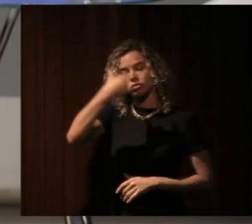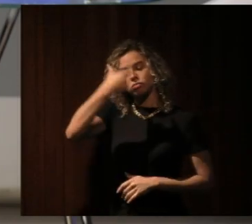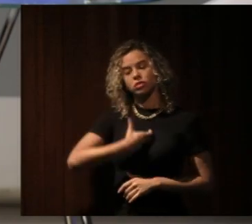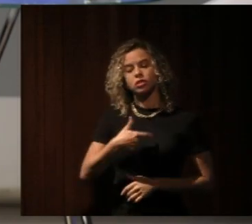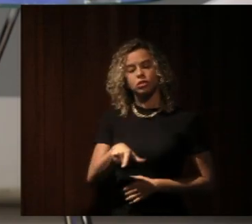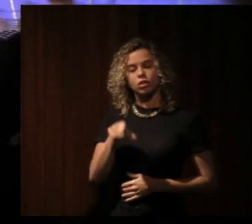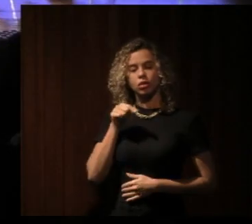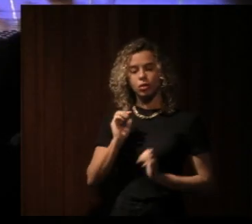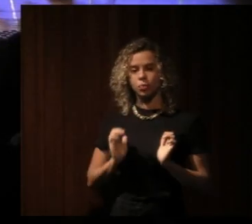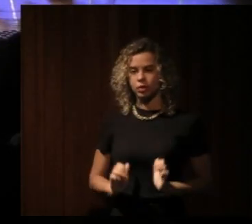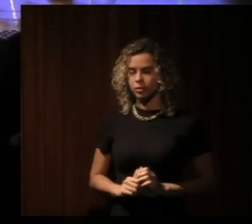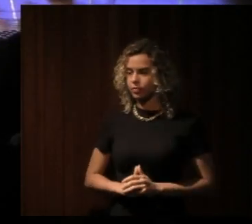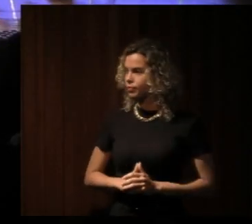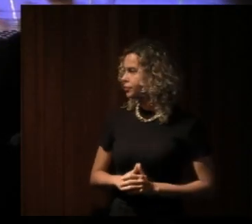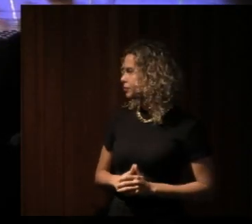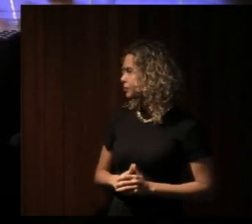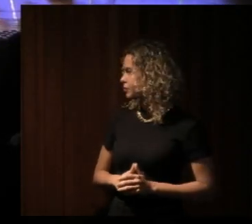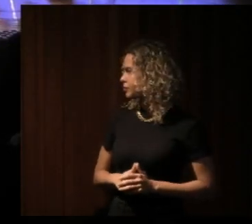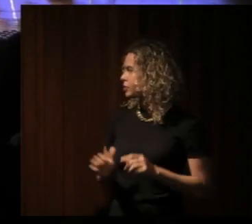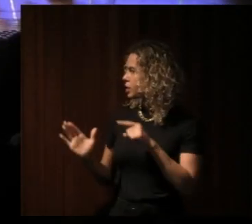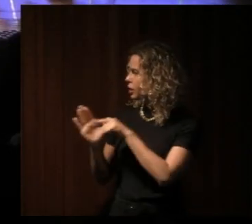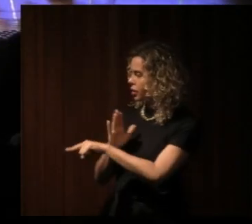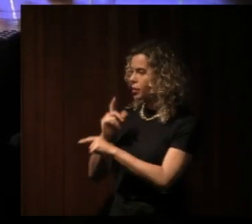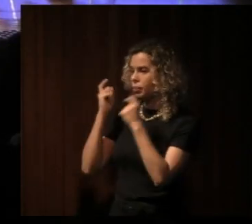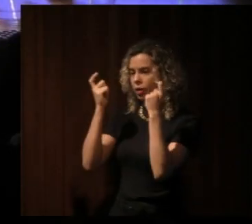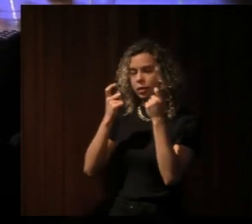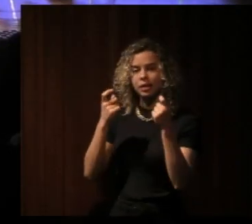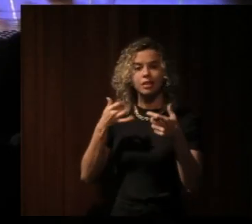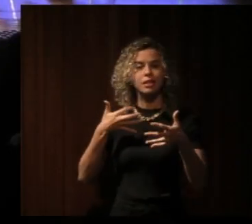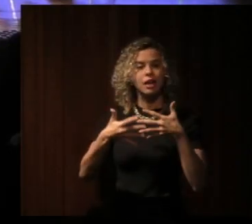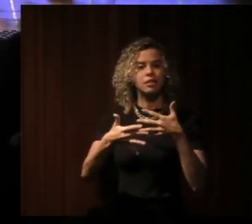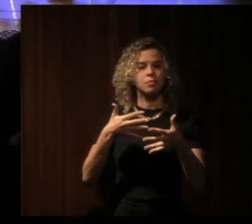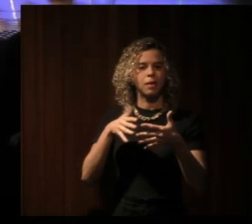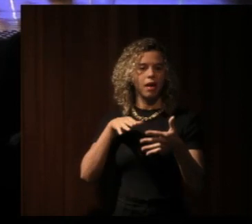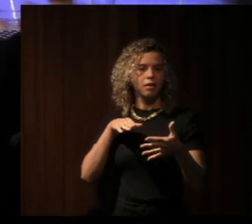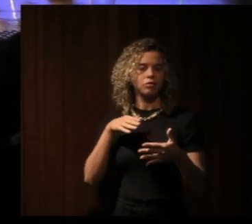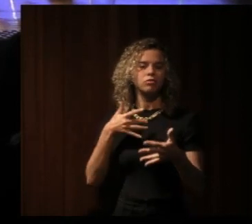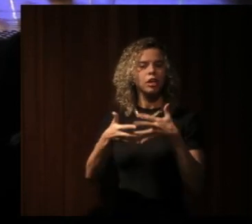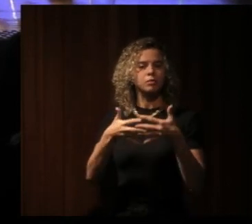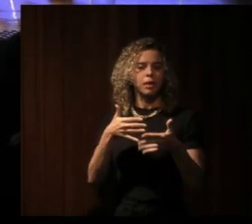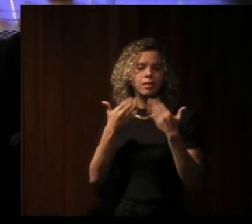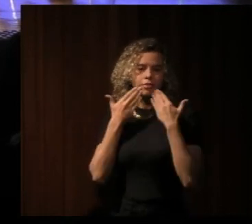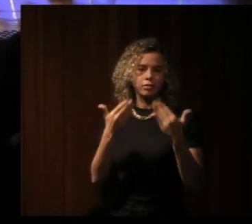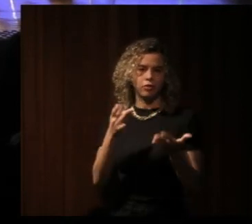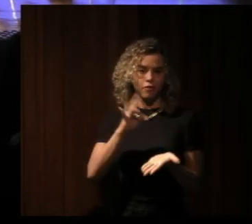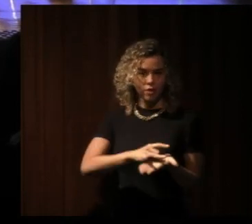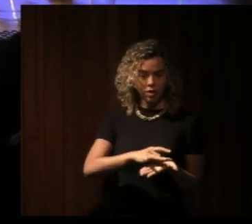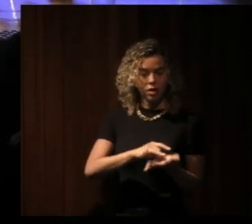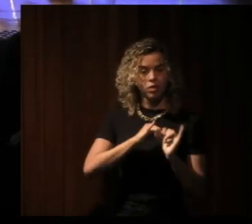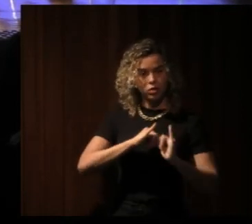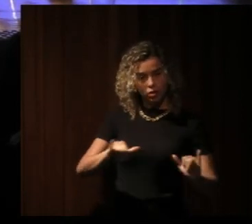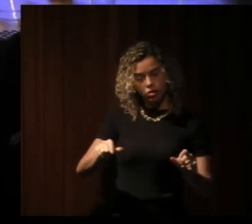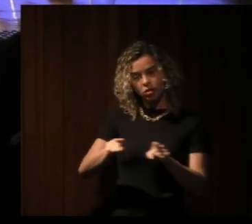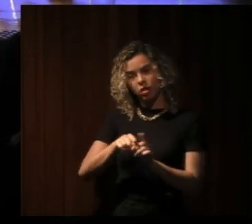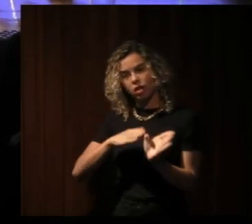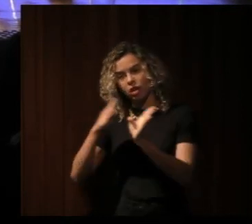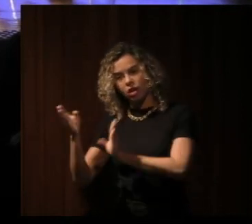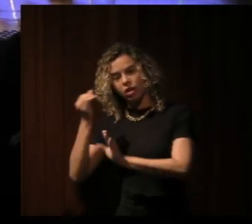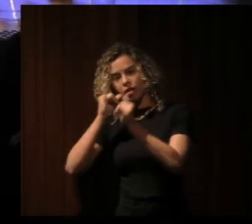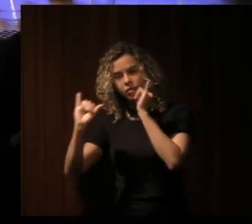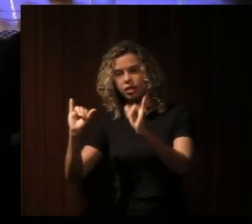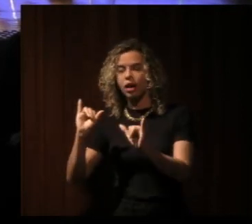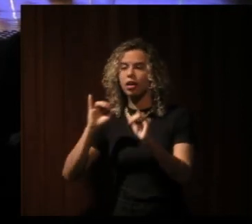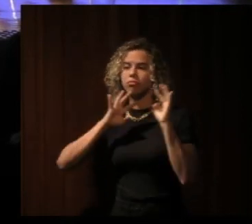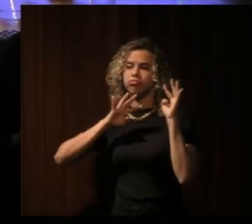divulgar ou seja uma preocupação de Transparência né de ser transparência o anúncio e ao mesmo tempo ser eh evitar